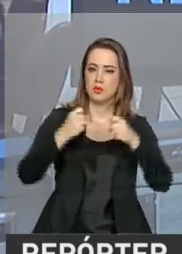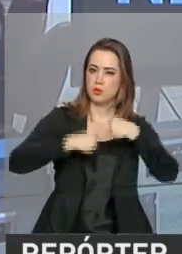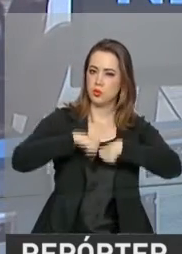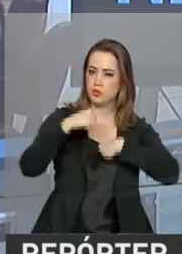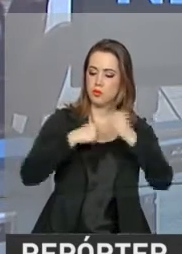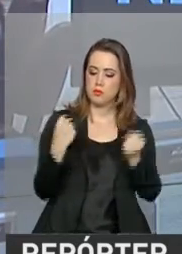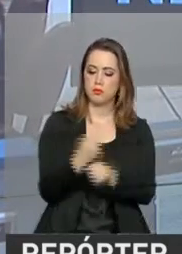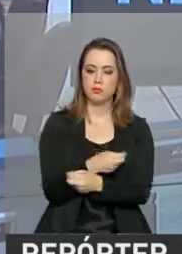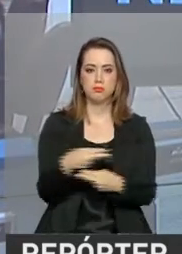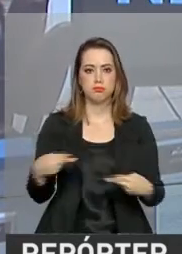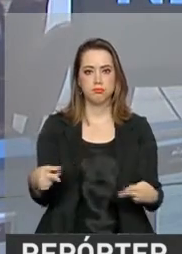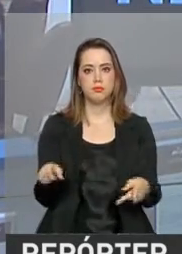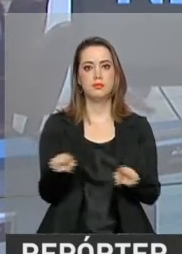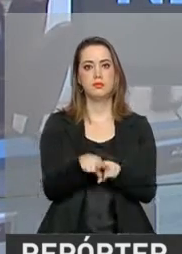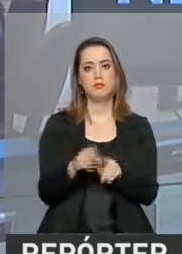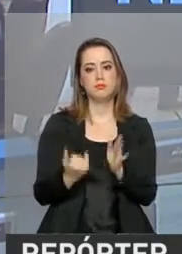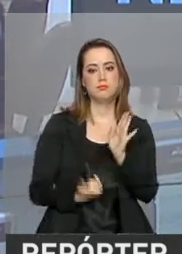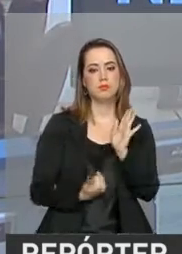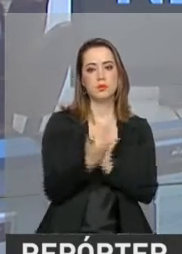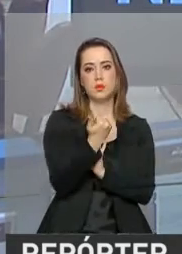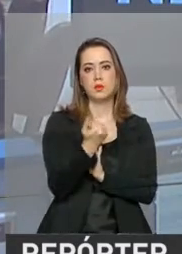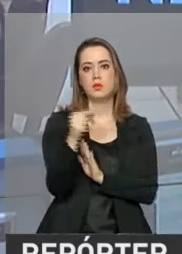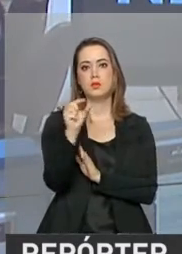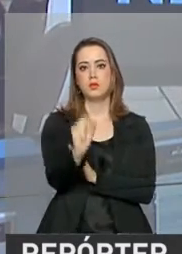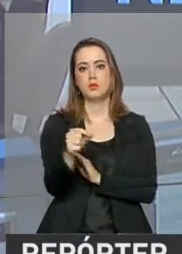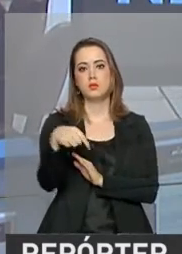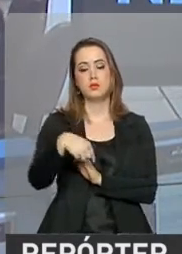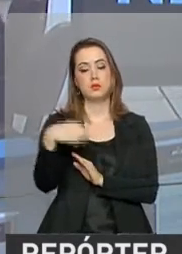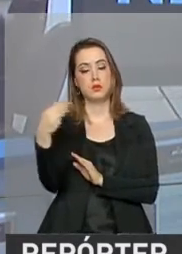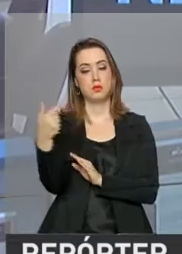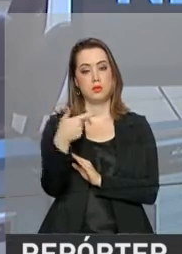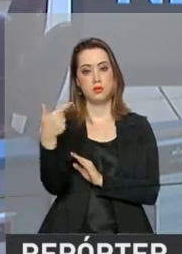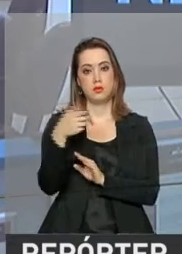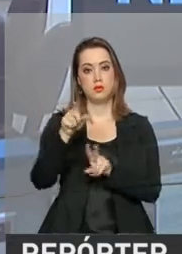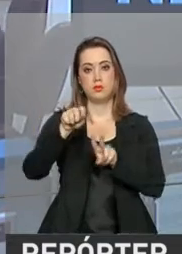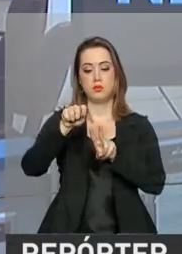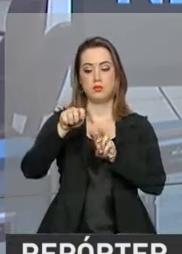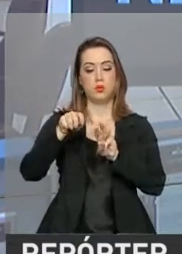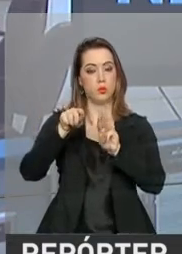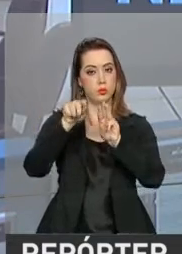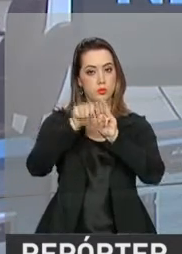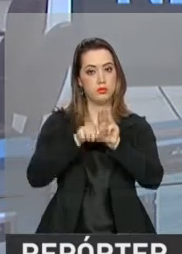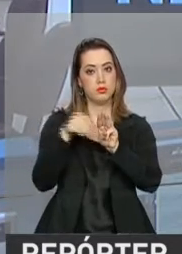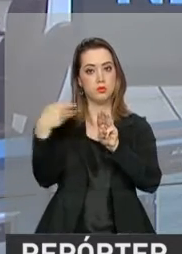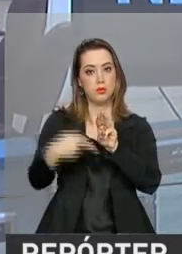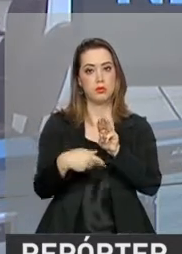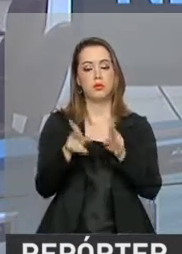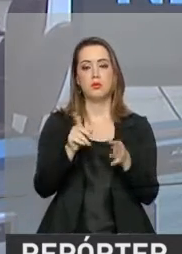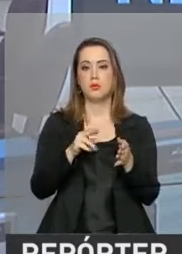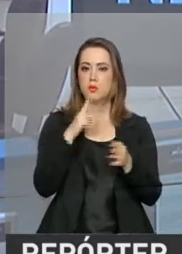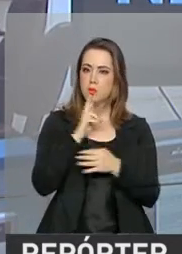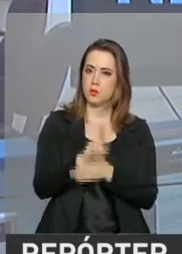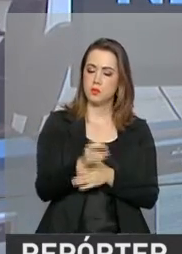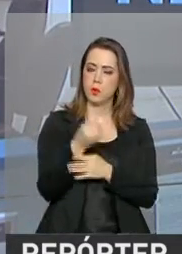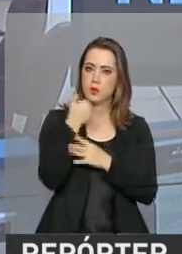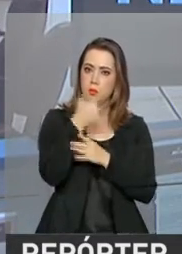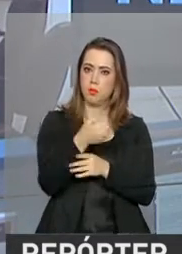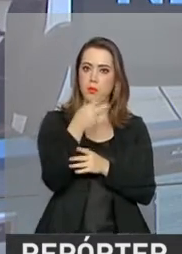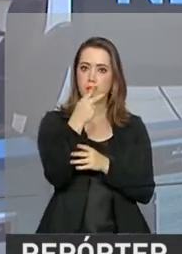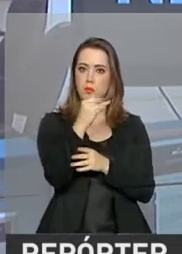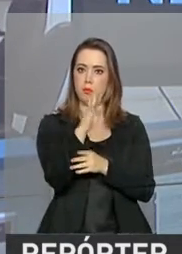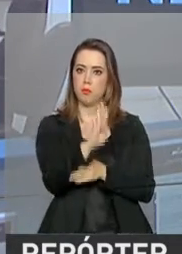foram os que tiveram maior alta no segundo trimestre deste ano um resultado que deve refletir no pib o produto interno